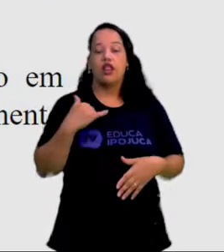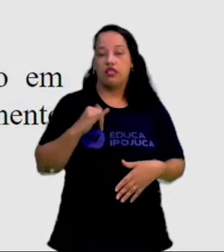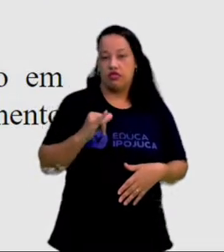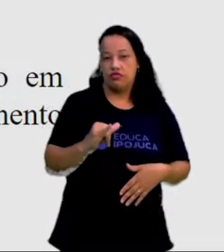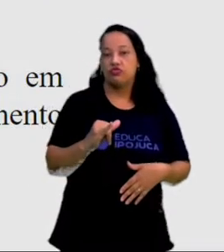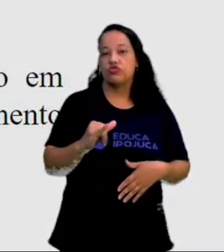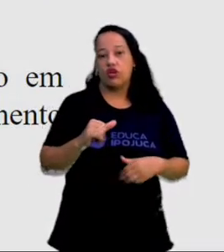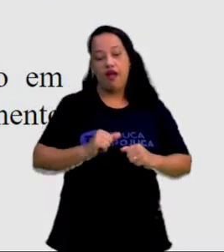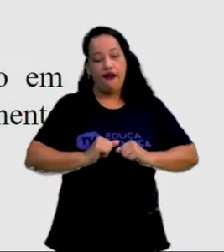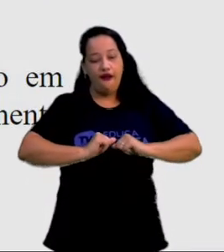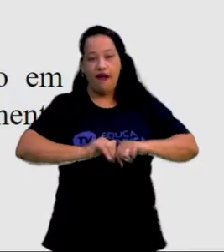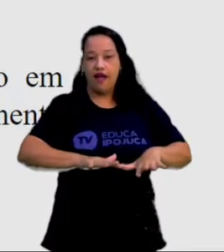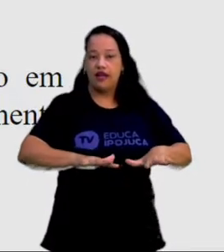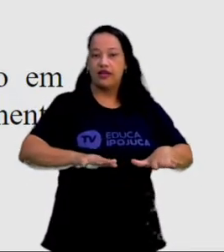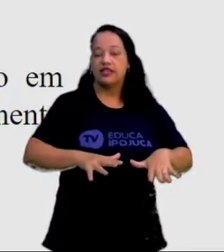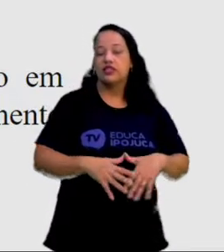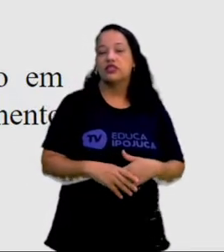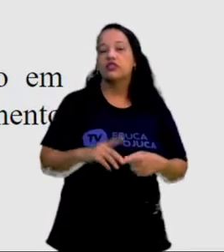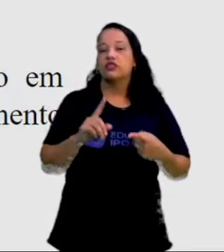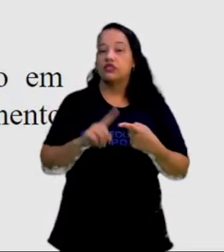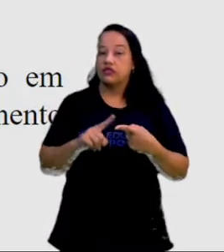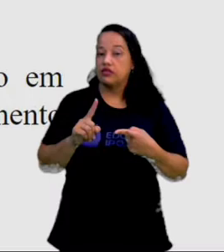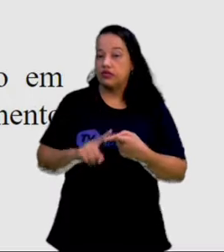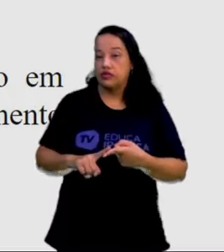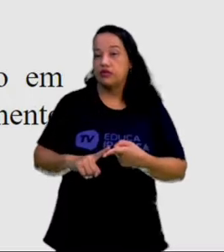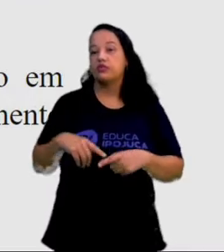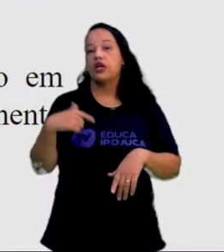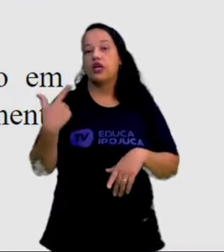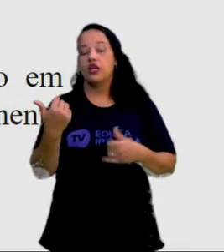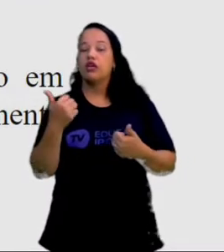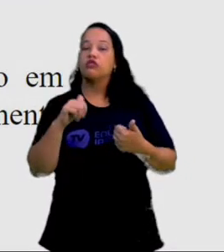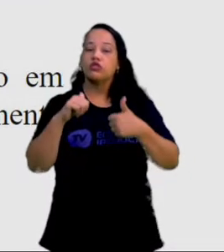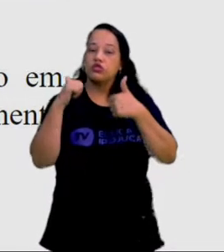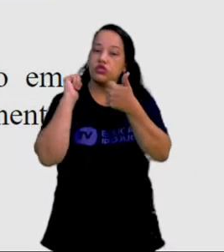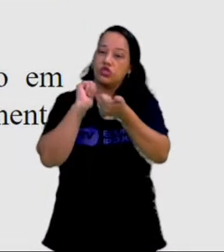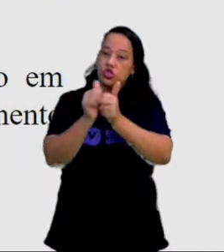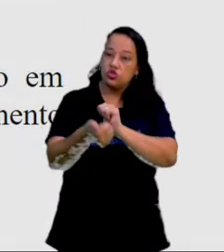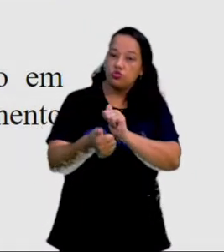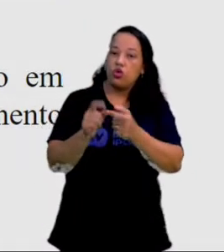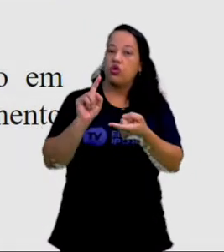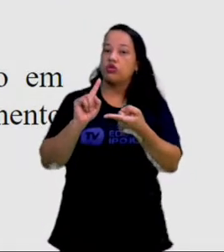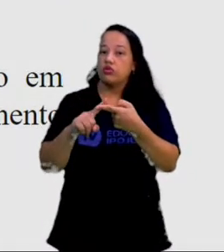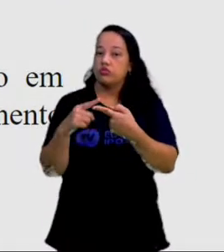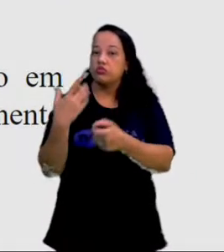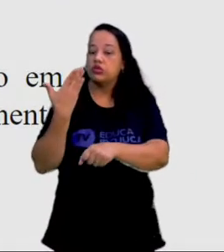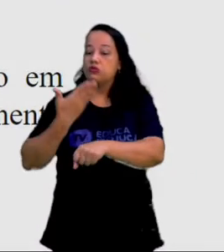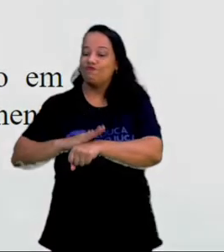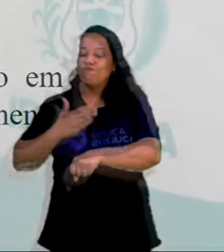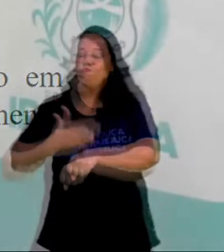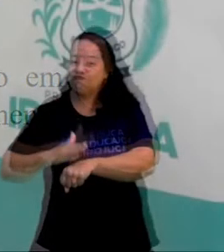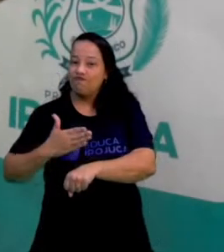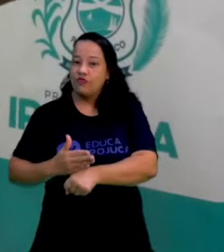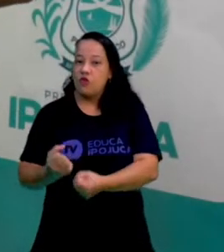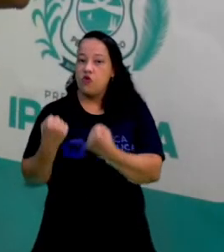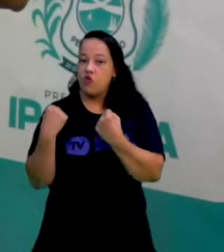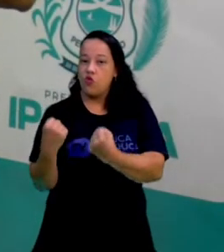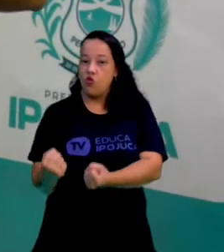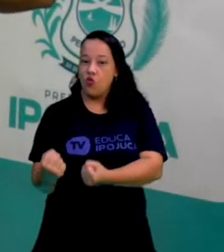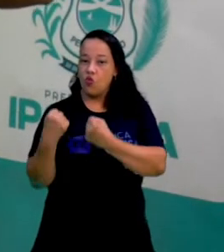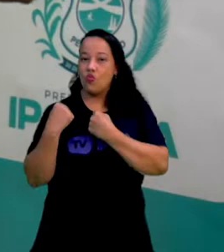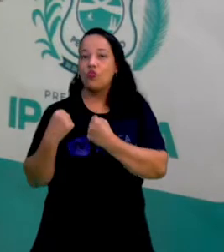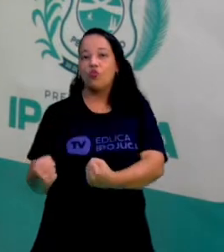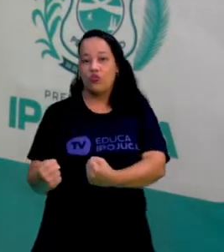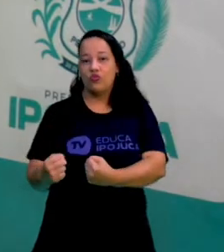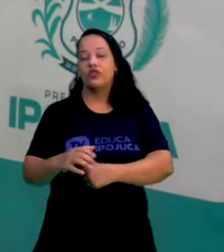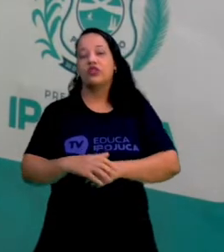energética induzida pelo envolvimento em atividades esportivas e programas de condicionamento físico, que é ali quando a gente